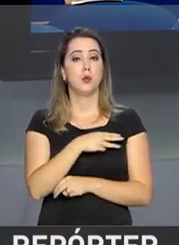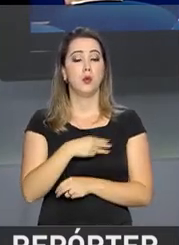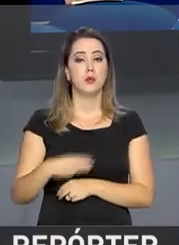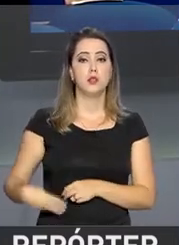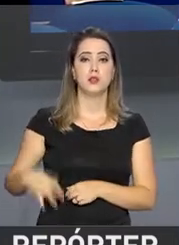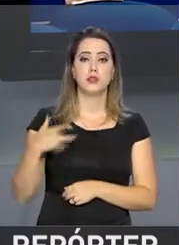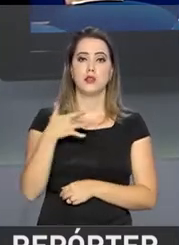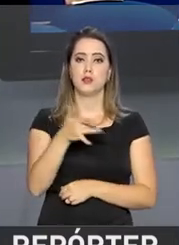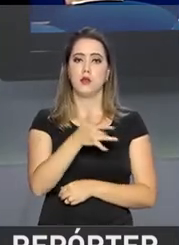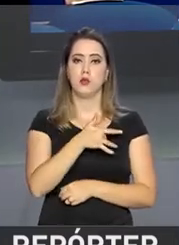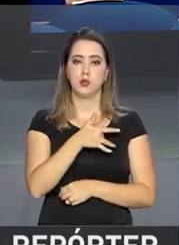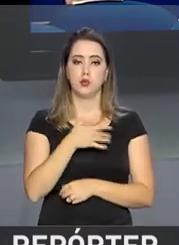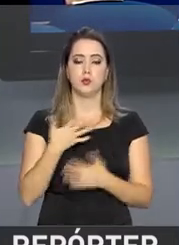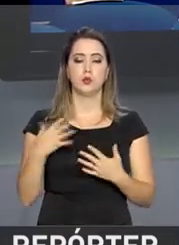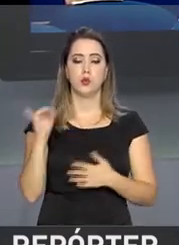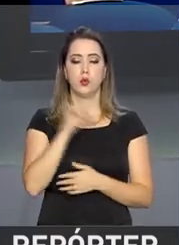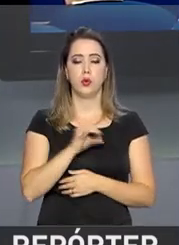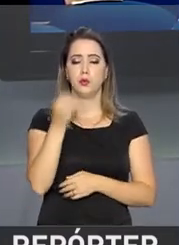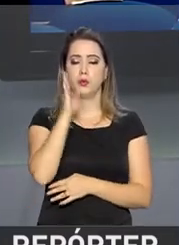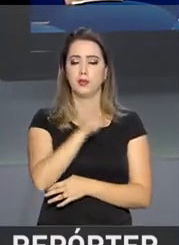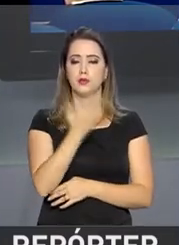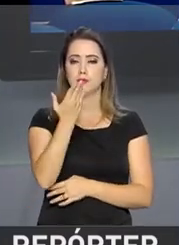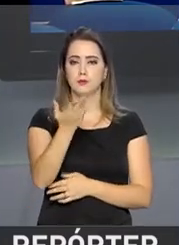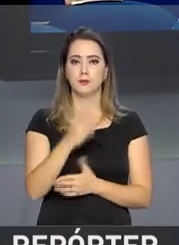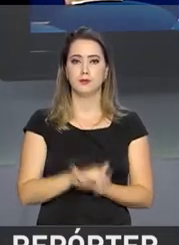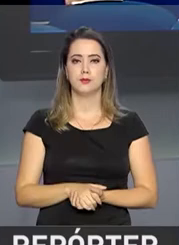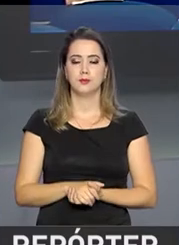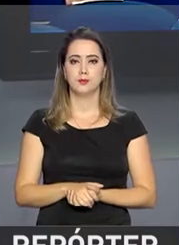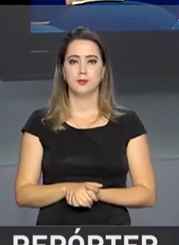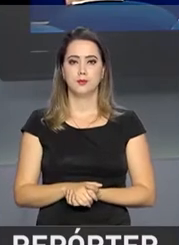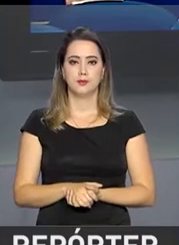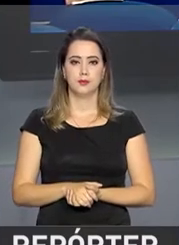Saúde, Ricardo Barros. Olá, Pablo, boa tarde para você.